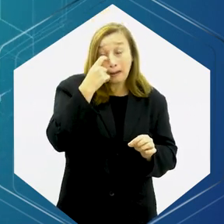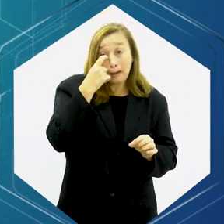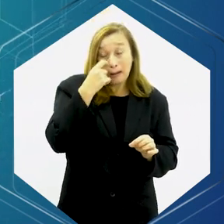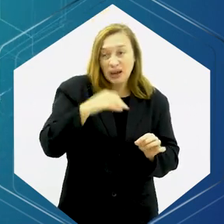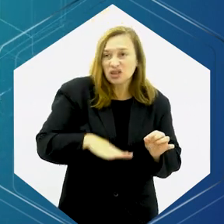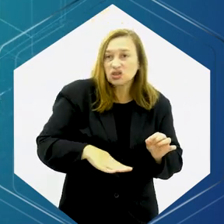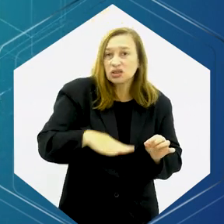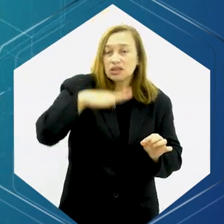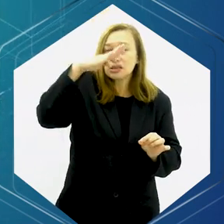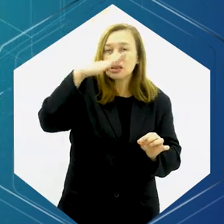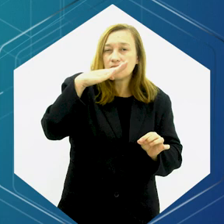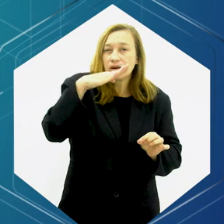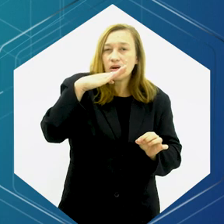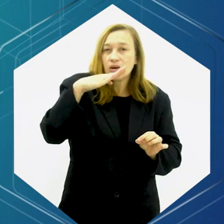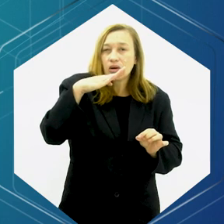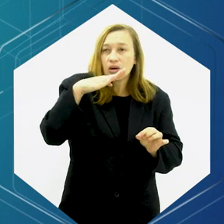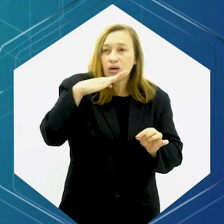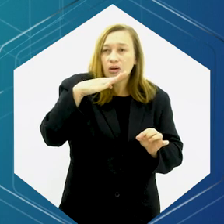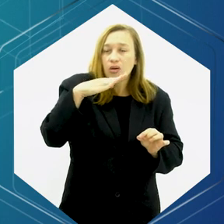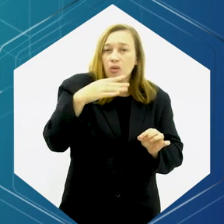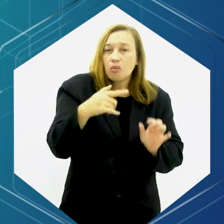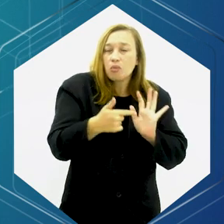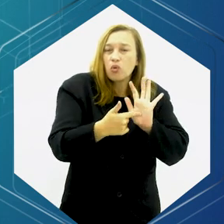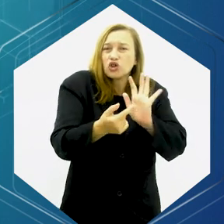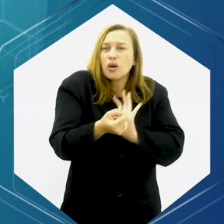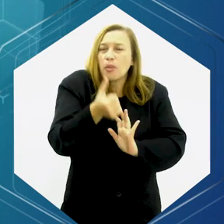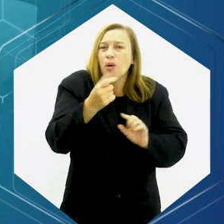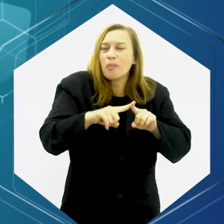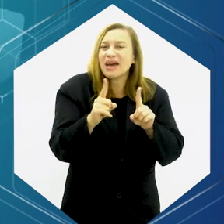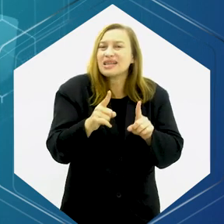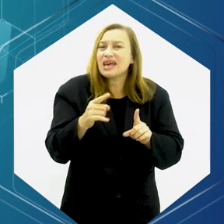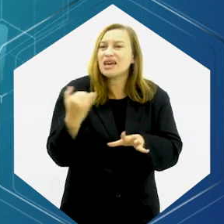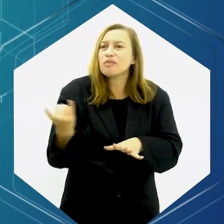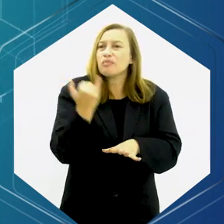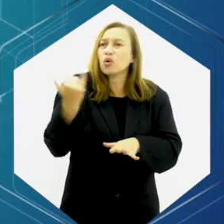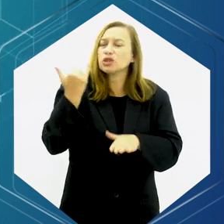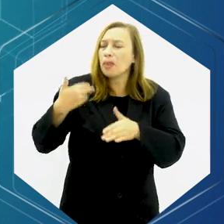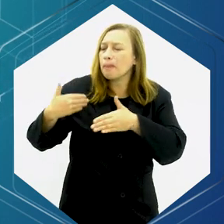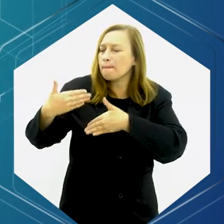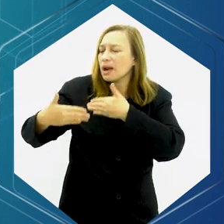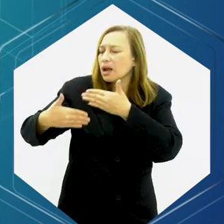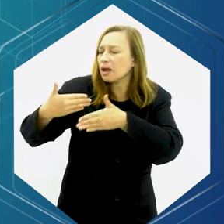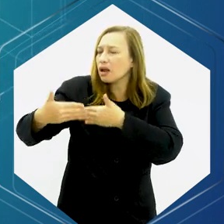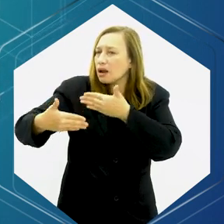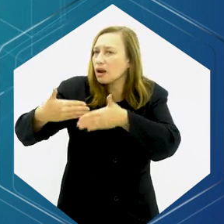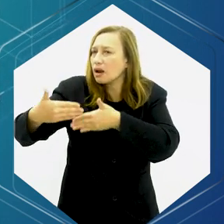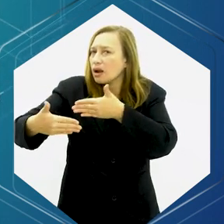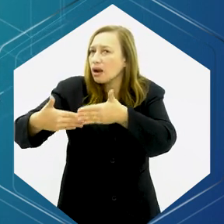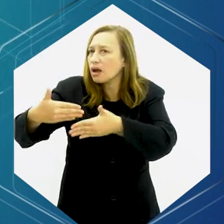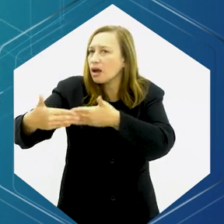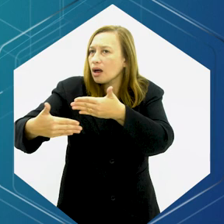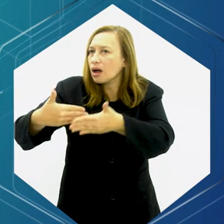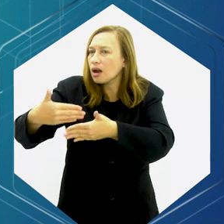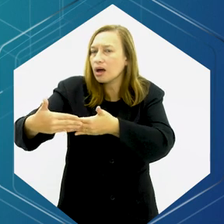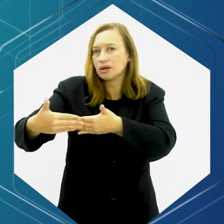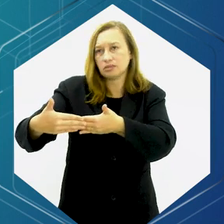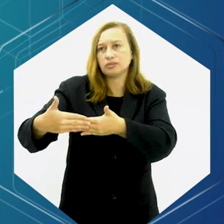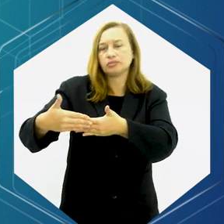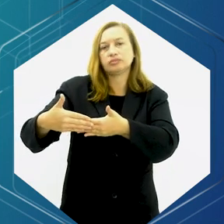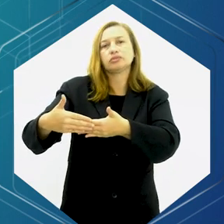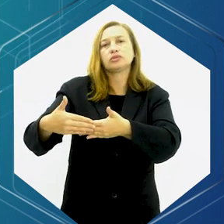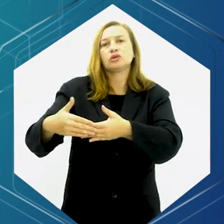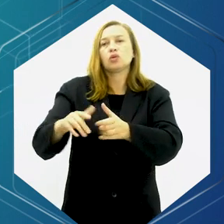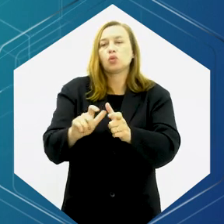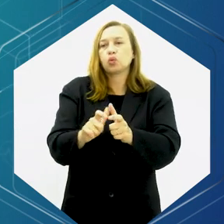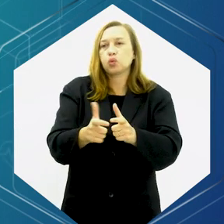não é aparece pouco mas é muito importante que ao longo de do